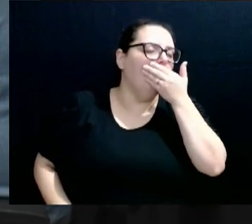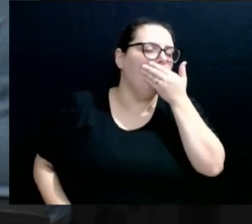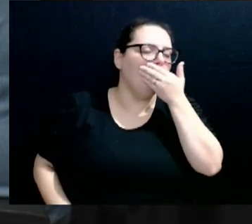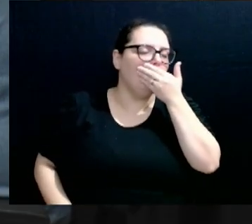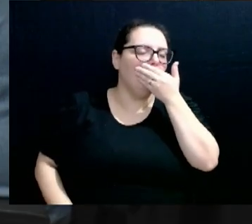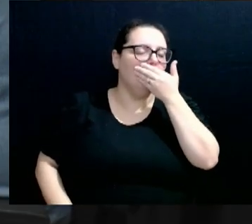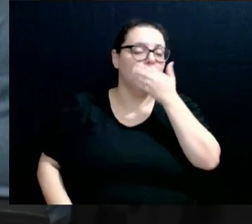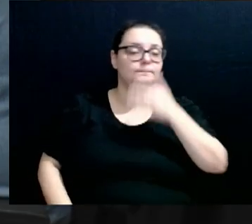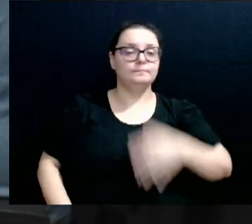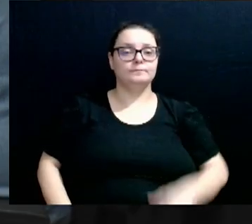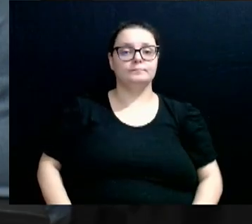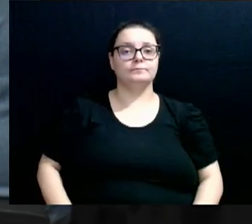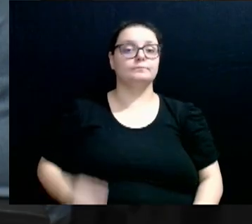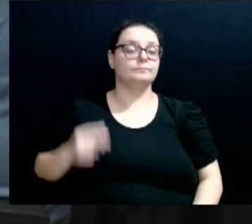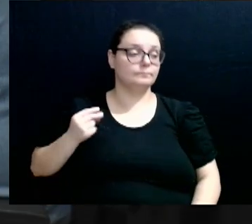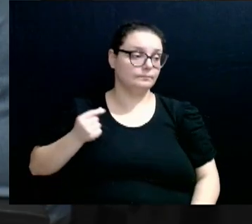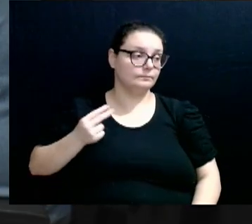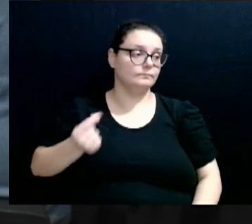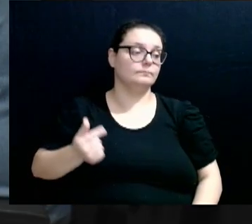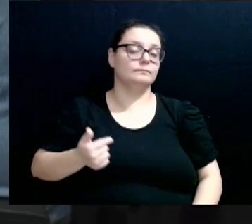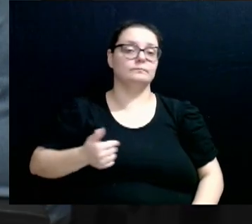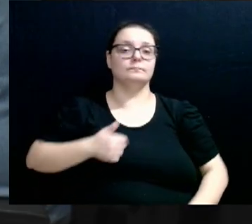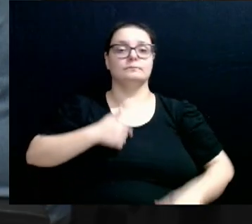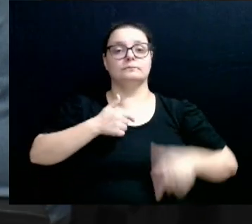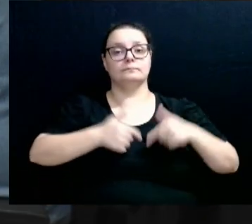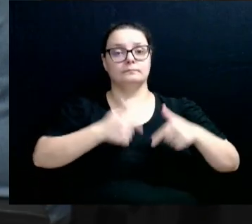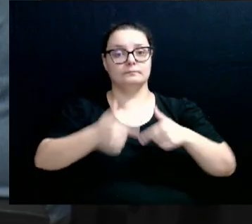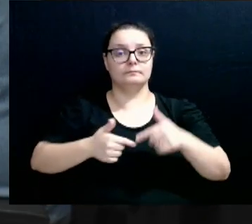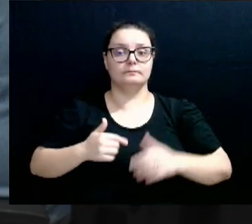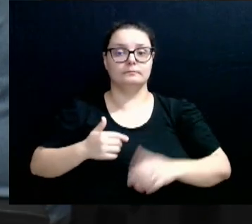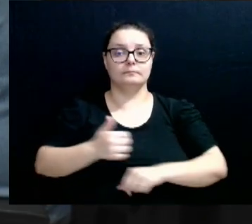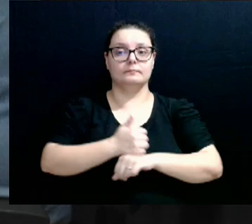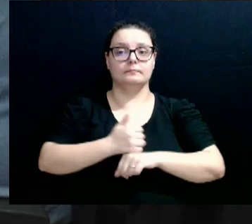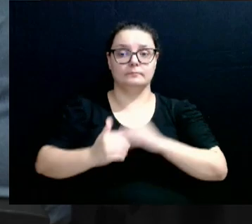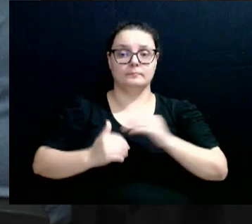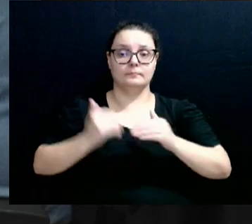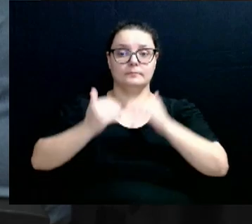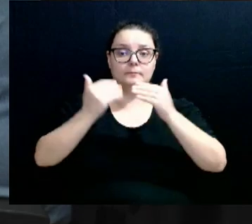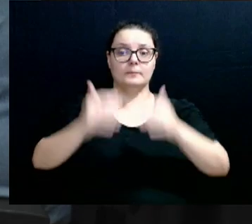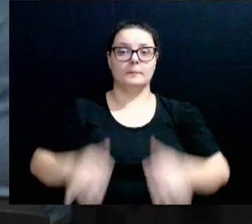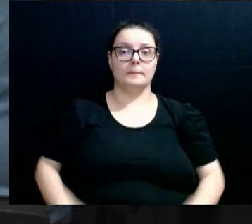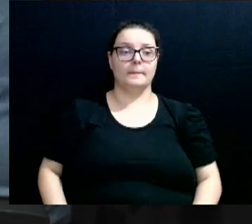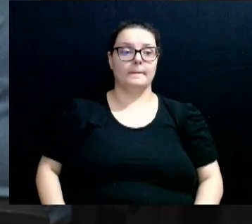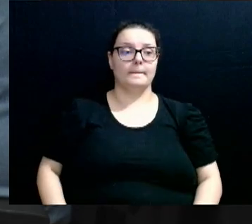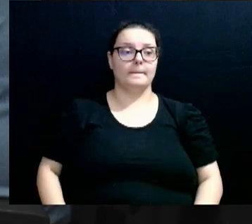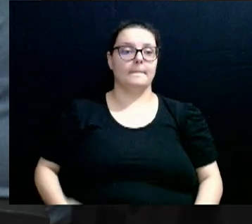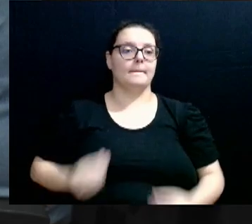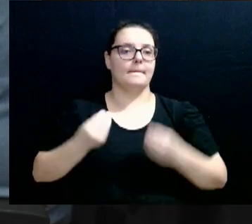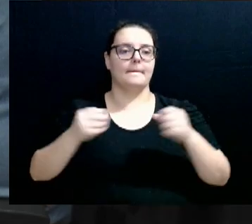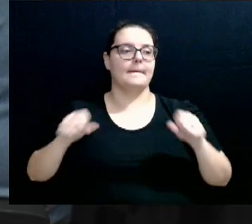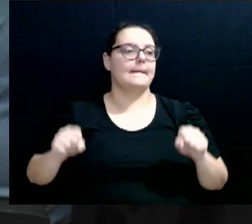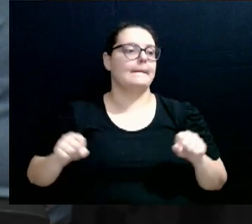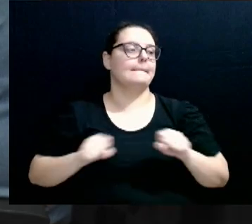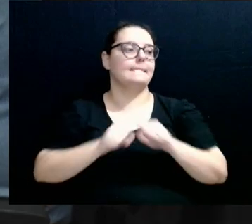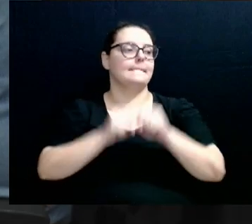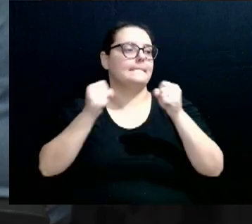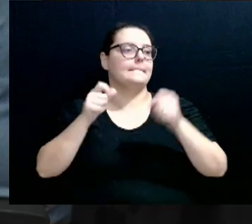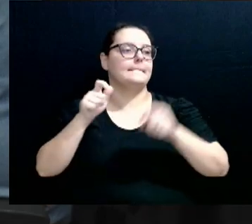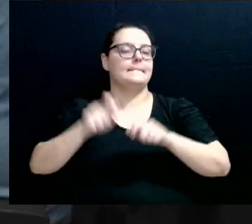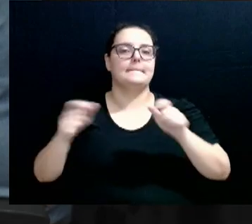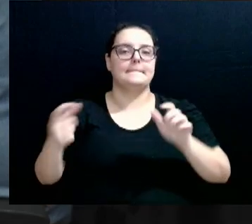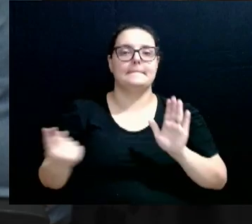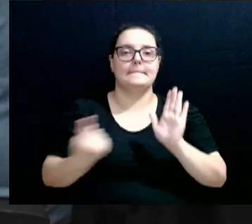muito tempo, né, desenvolvendo uma carreira bem-sucedida, como é que se rompe, né, essas pessoas que têm marcadores,